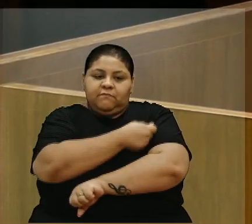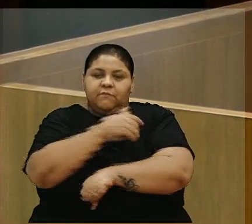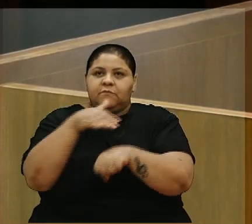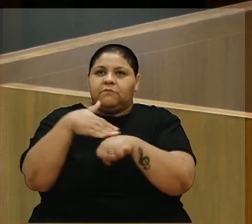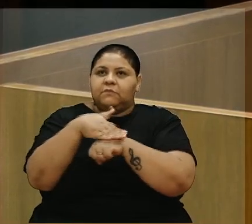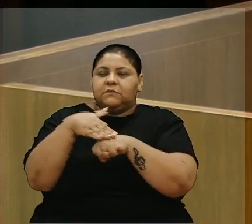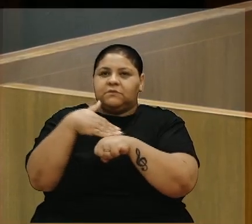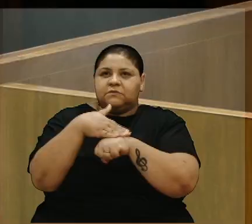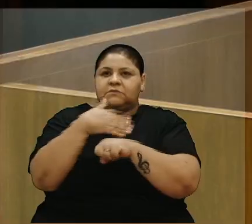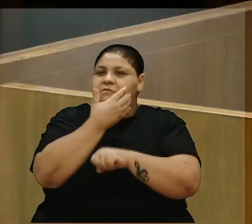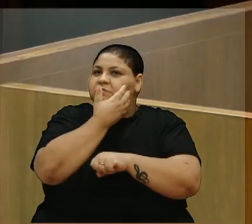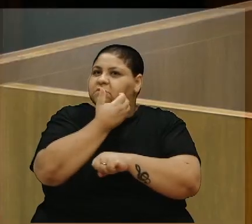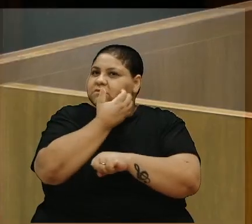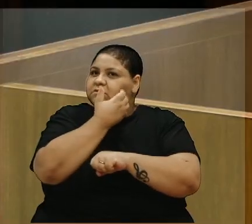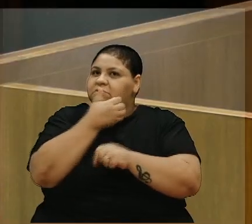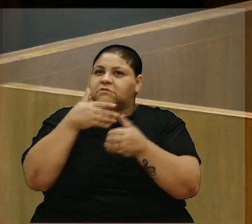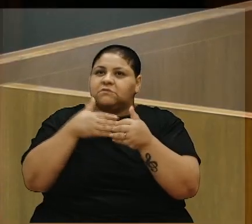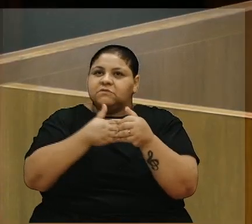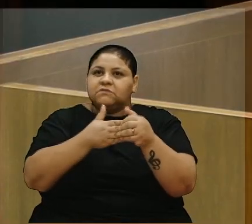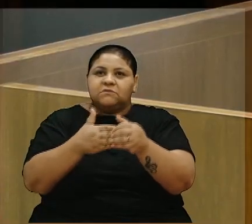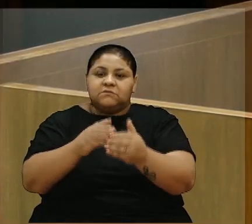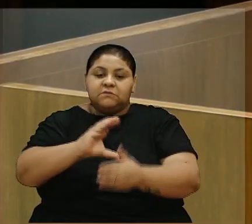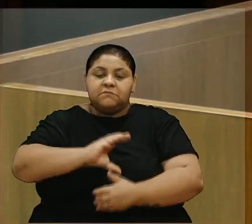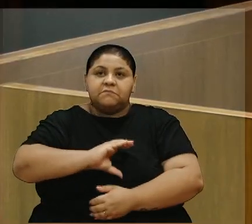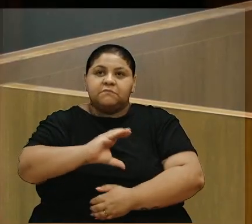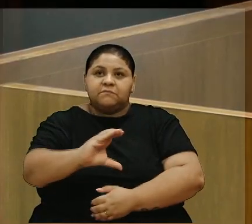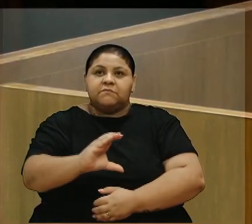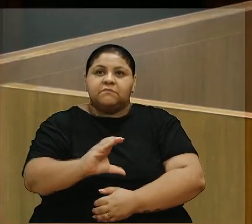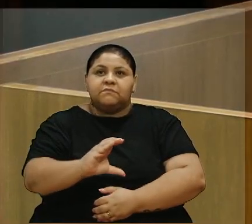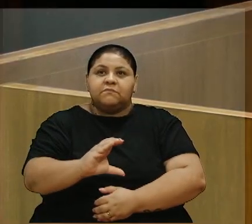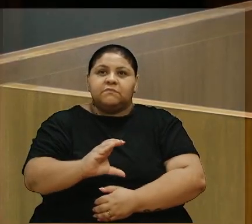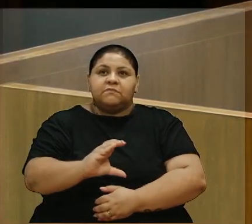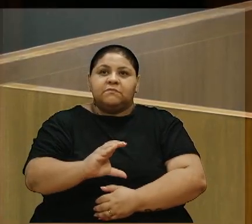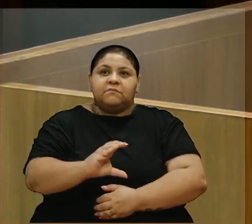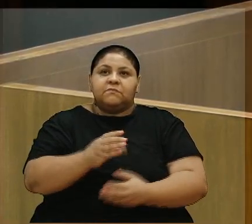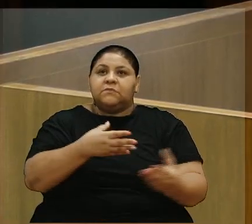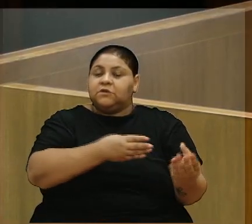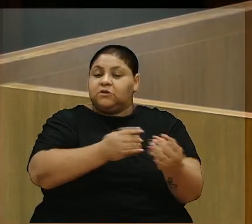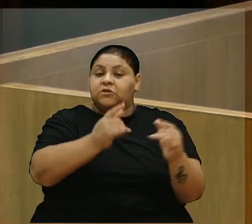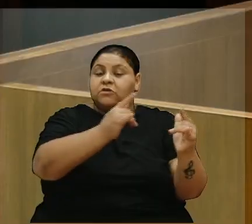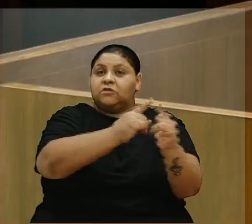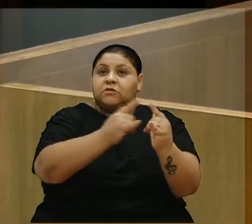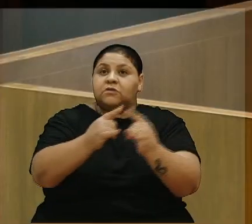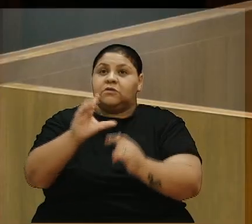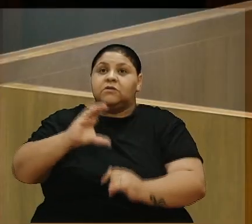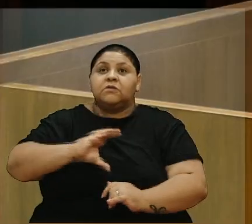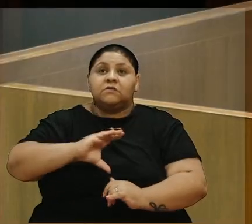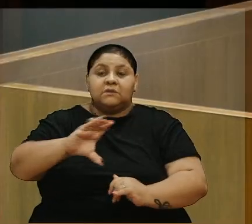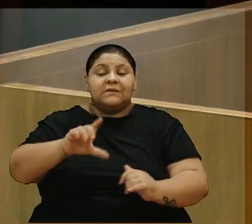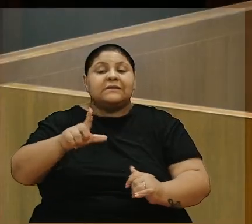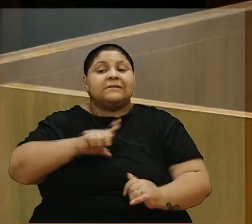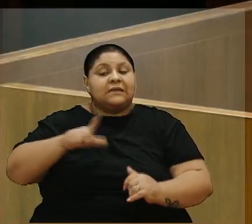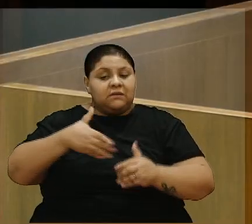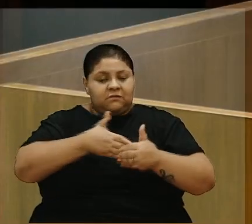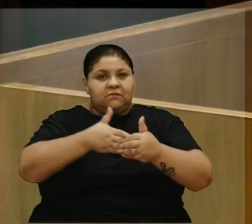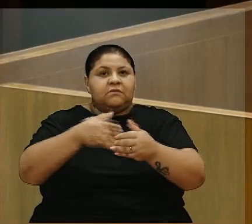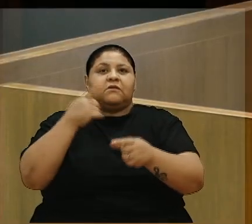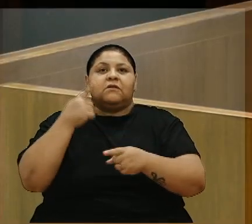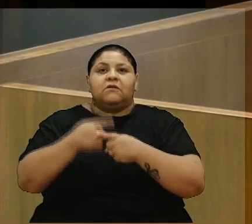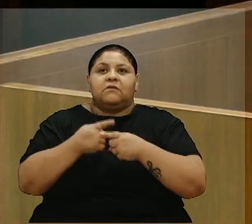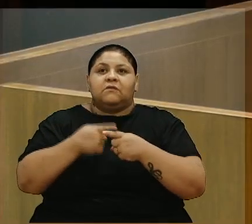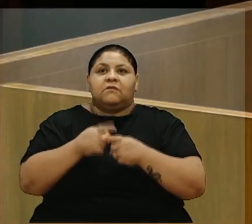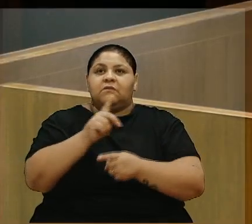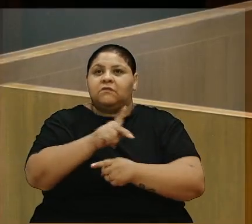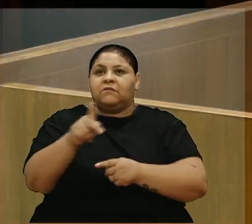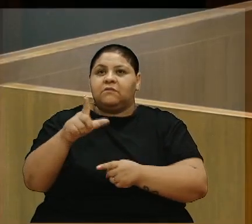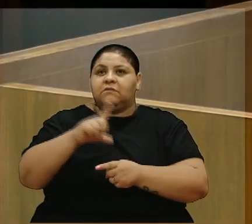conversar, elas são acompanhadas pelas coordenadoras, é uma orientação de muitas entidades que as coordenadoras devem acompanhar, porque assim as